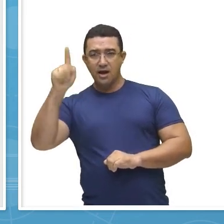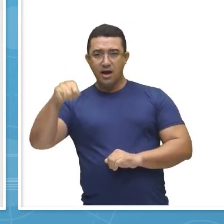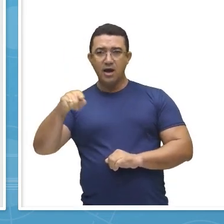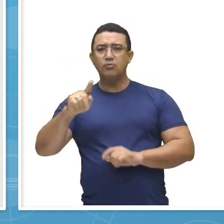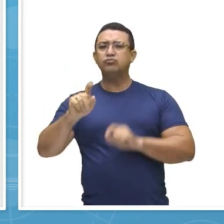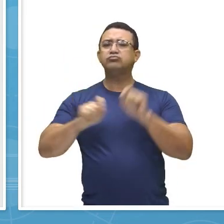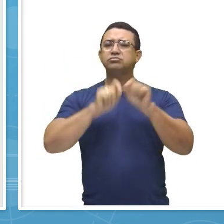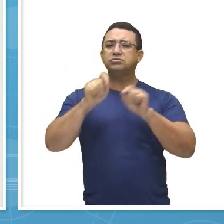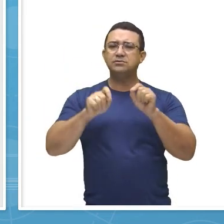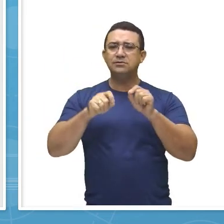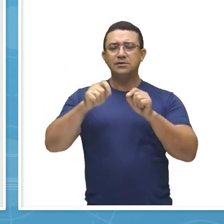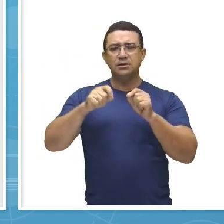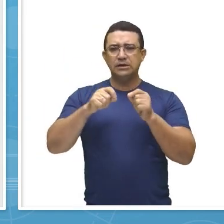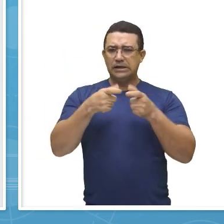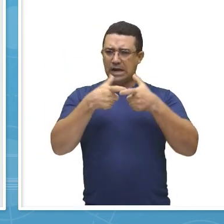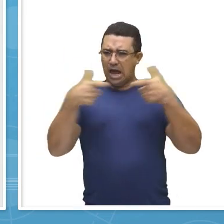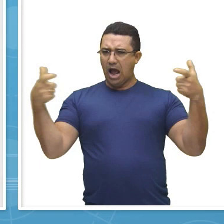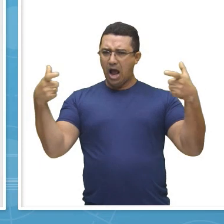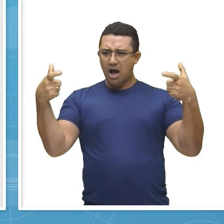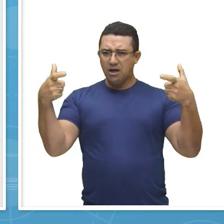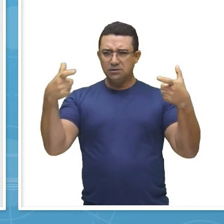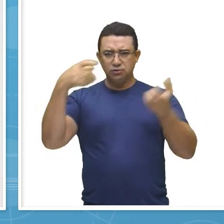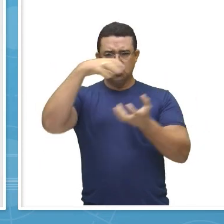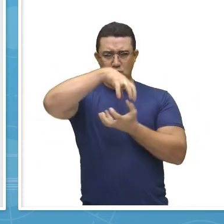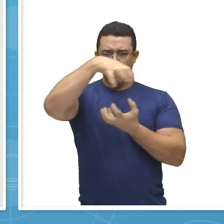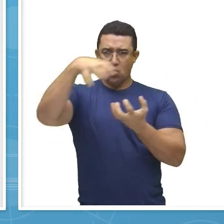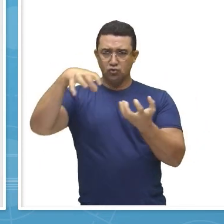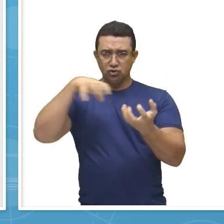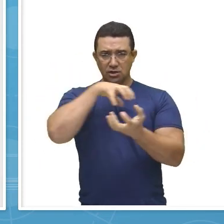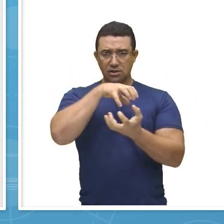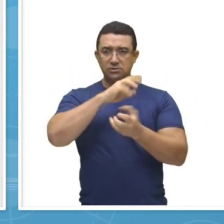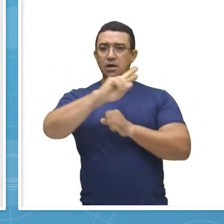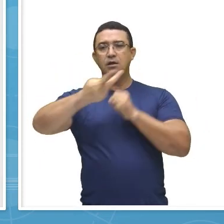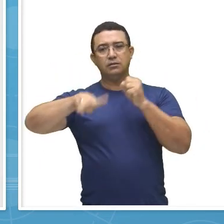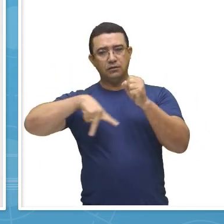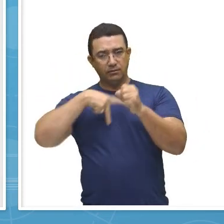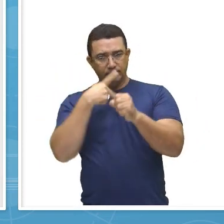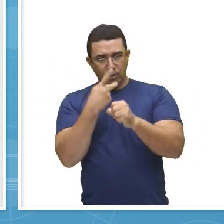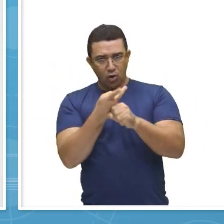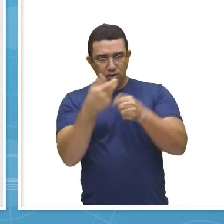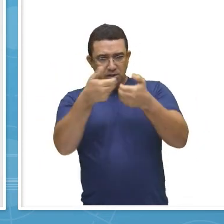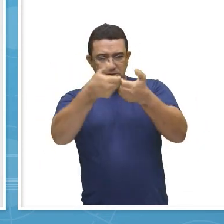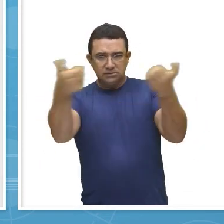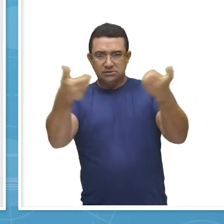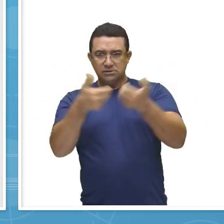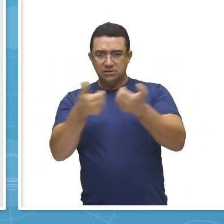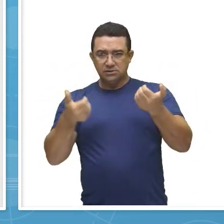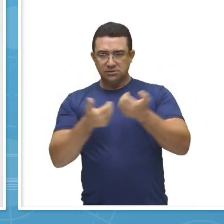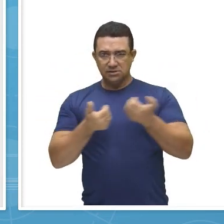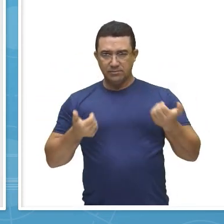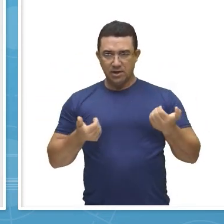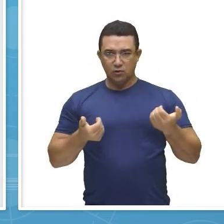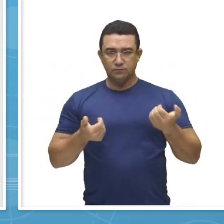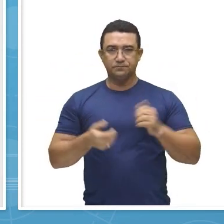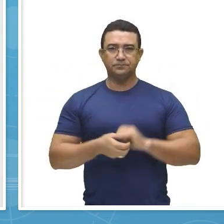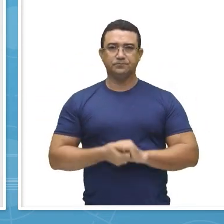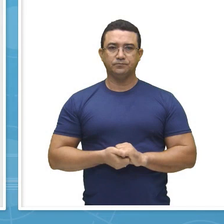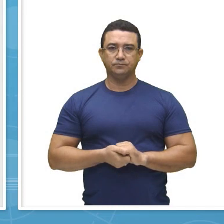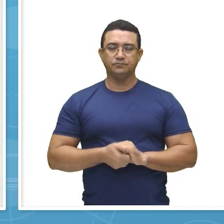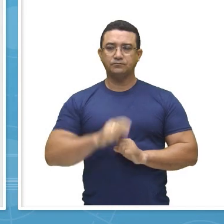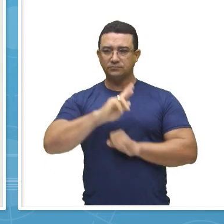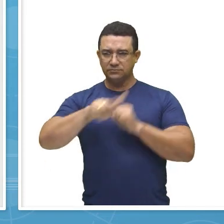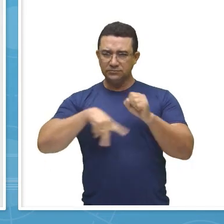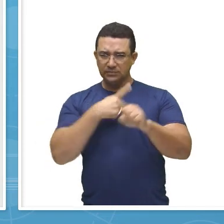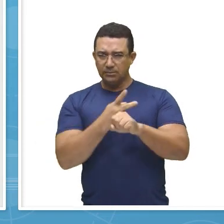né, que se fragmentou posteriormente, dando origem, vale lembrar, né, que depois que a